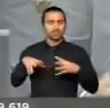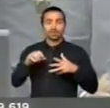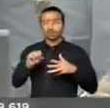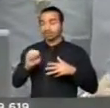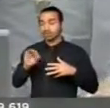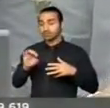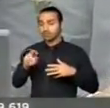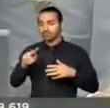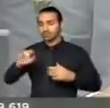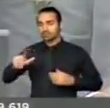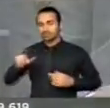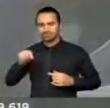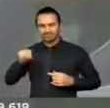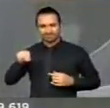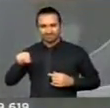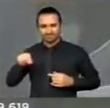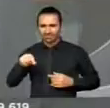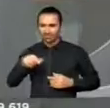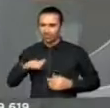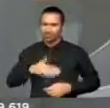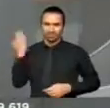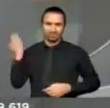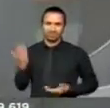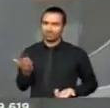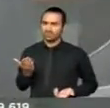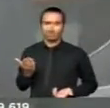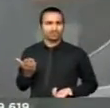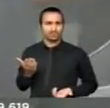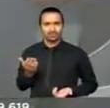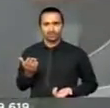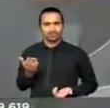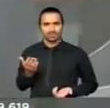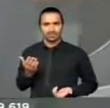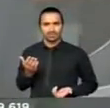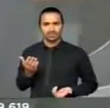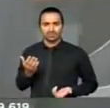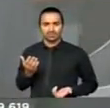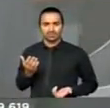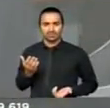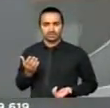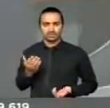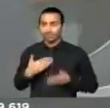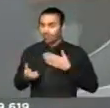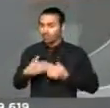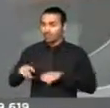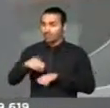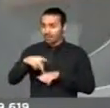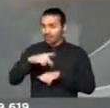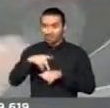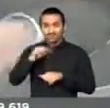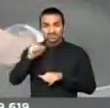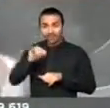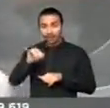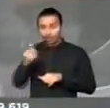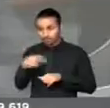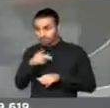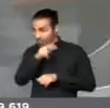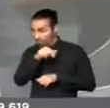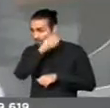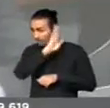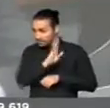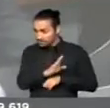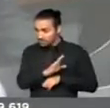Brasil, isso é coisa escandalosa, presidente. Em nenhum lugar do mundo o governo ainda estava de pé. Mas, senhor presidente, eu só queria benevolência de